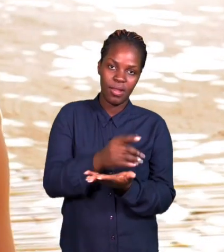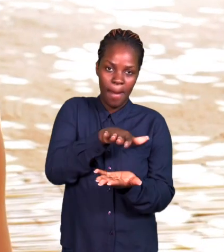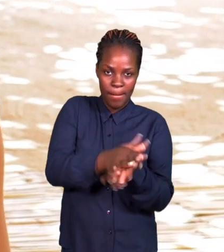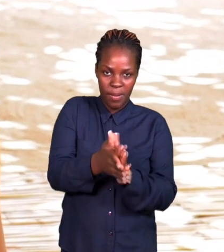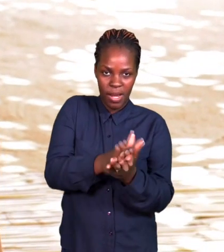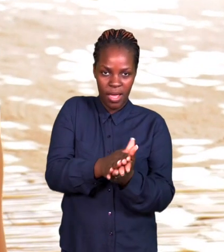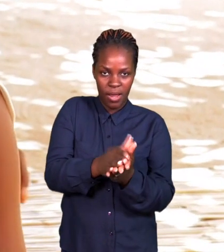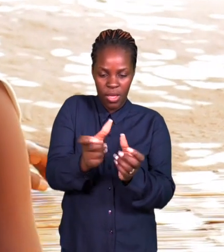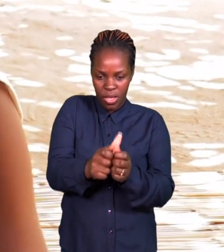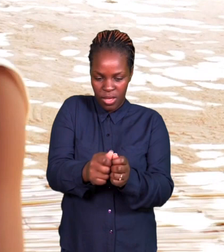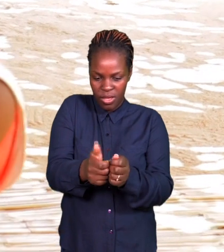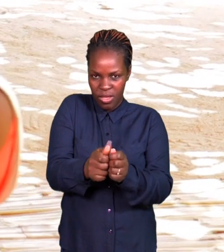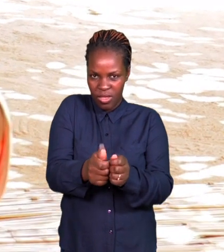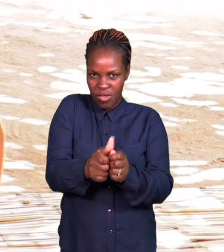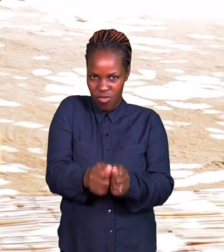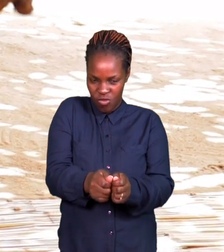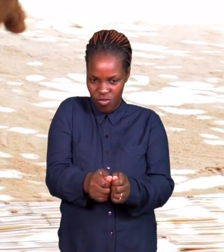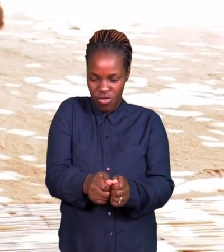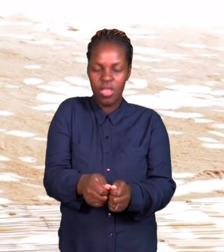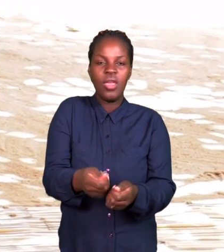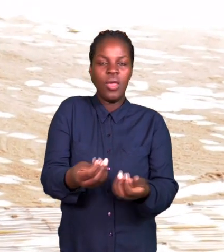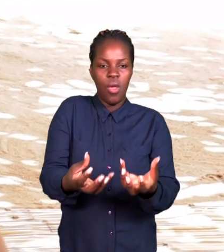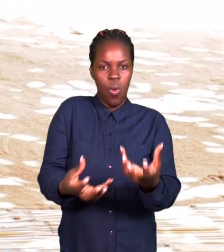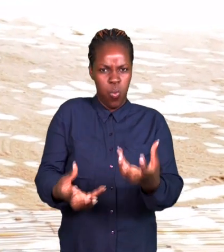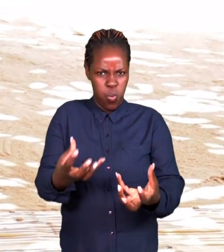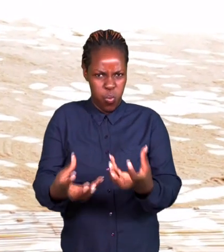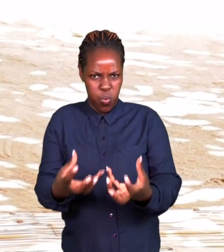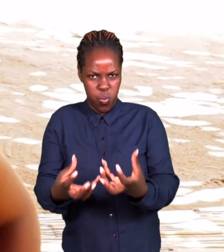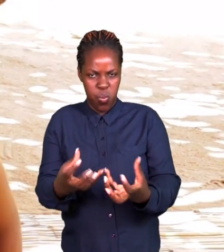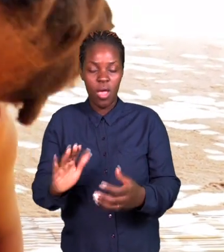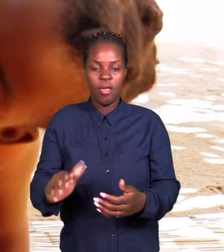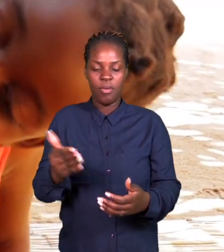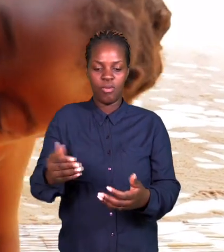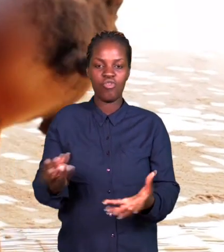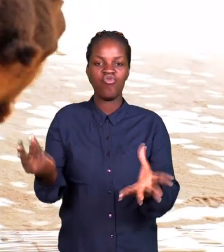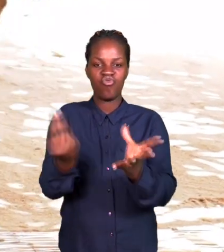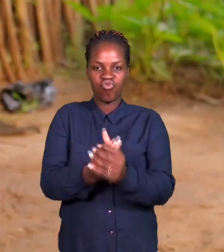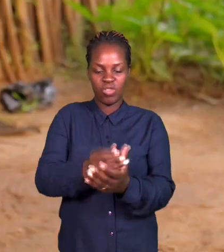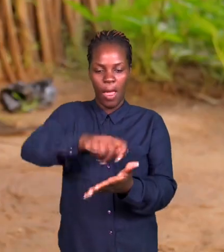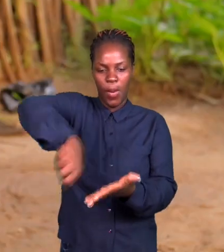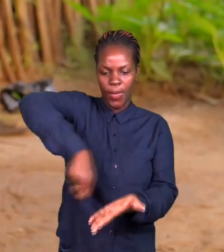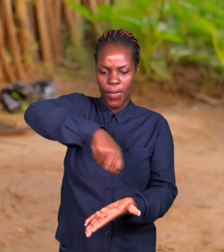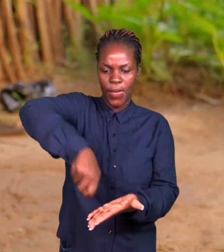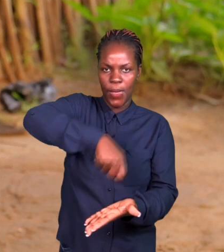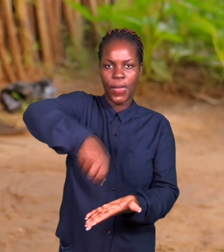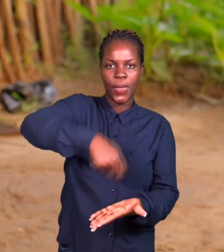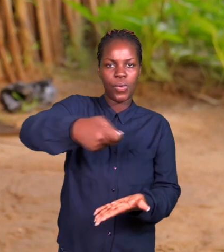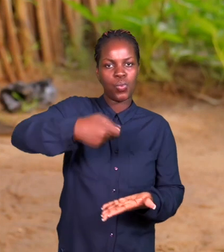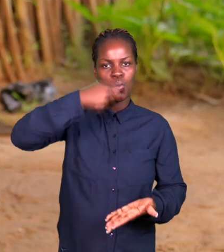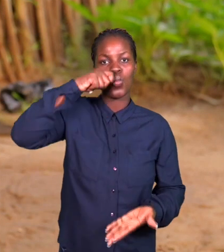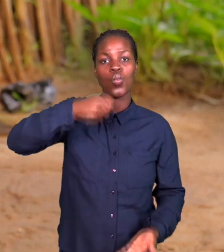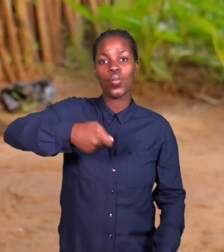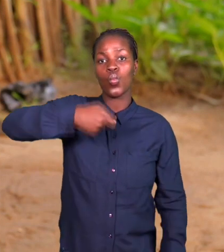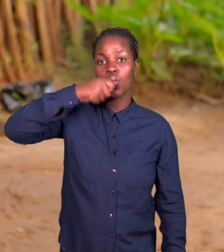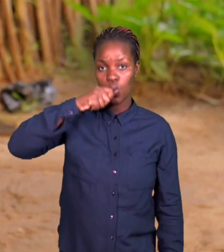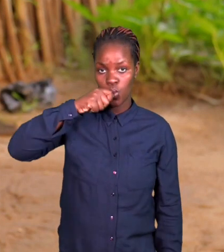que preparar amendoim, torrar e juntar na papa. juntar a papa com folhas